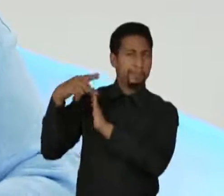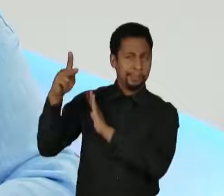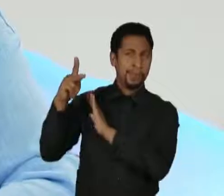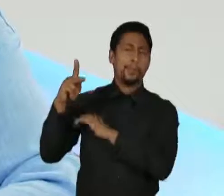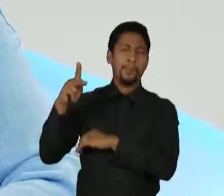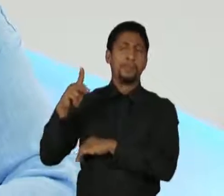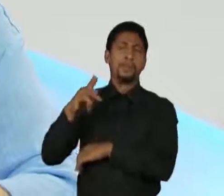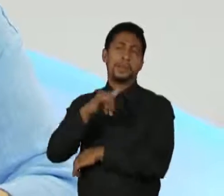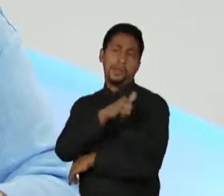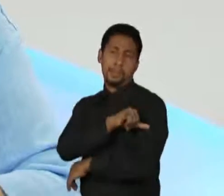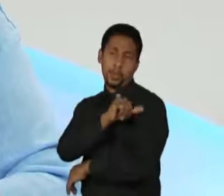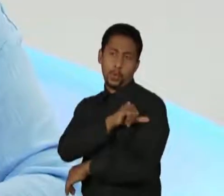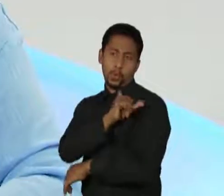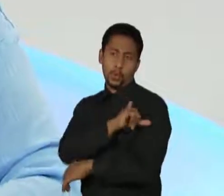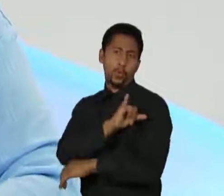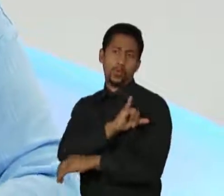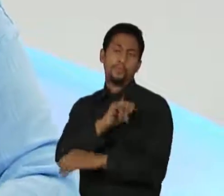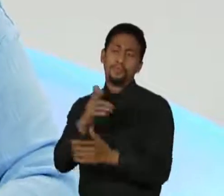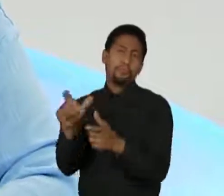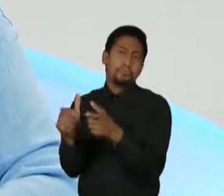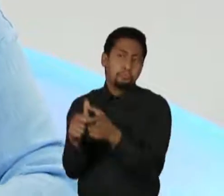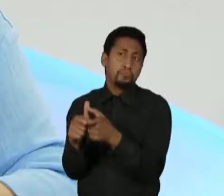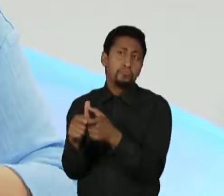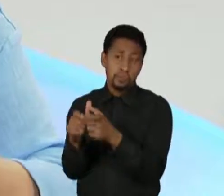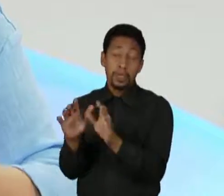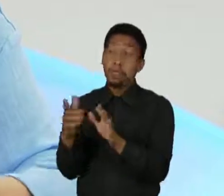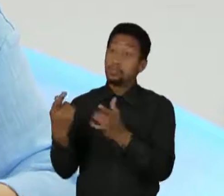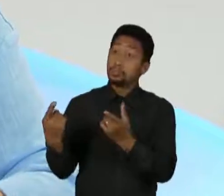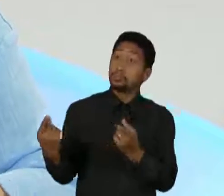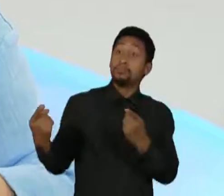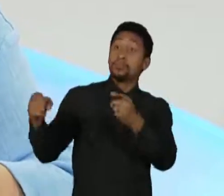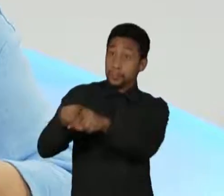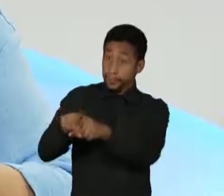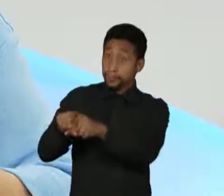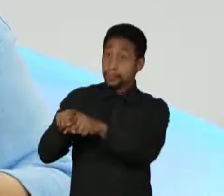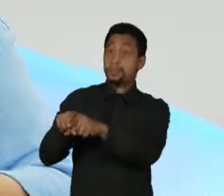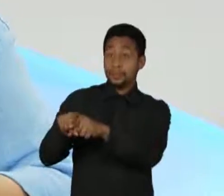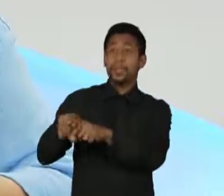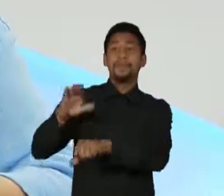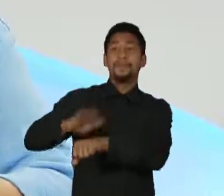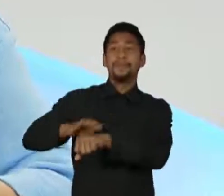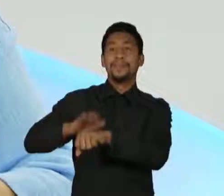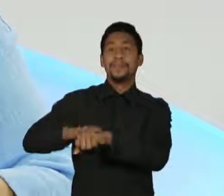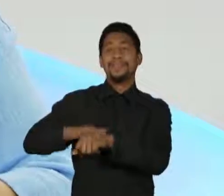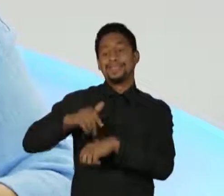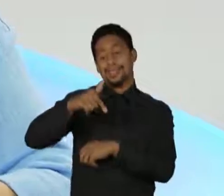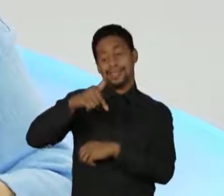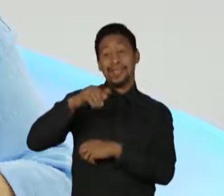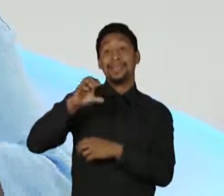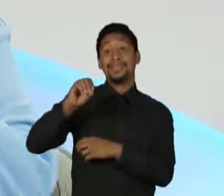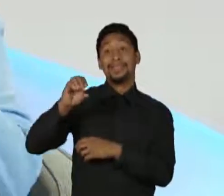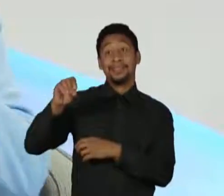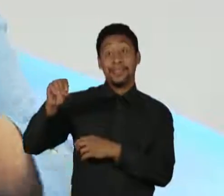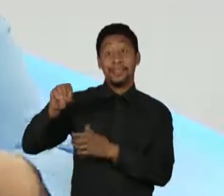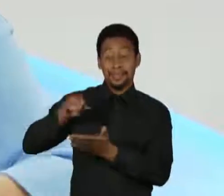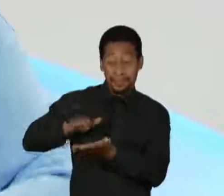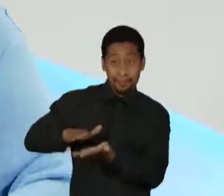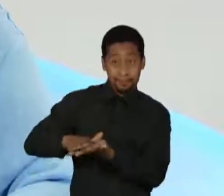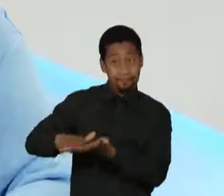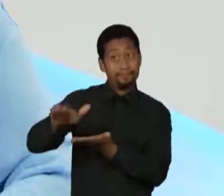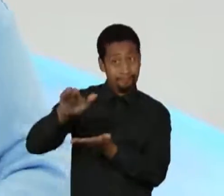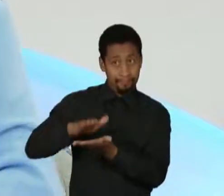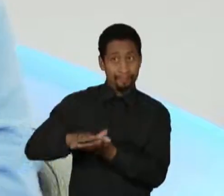publicação em parceria e lançamos o livro com 700 cópias a primeira tiragem era